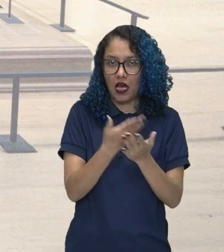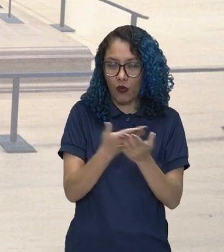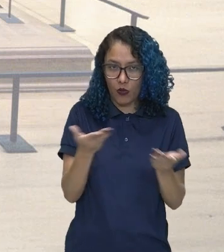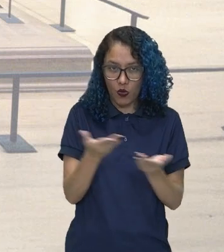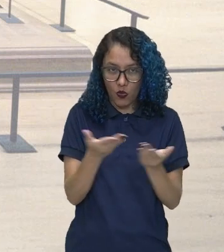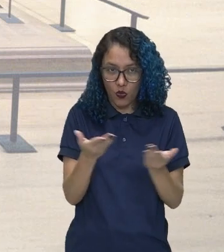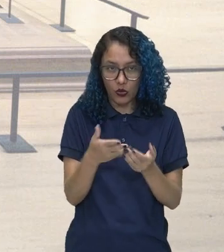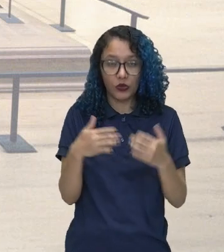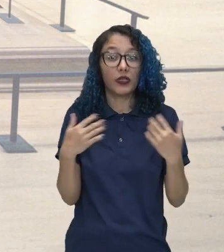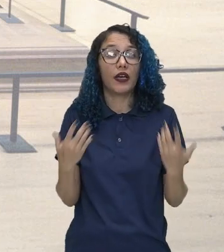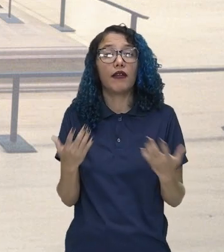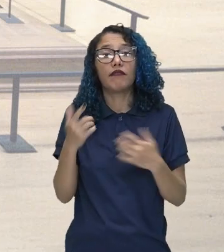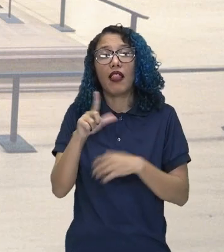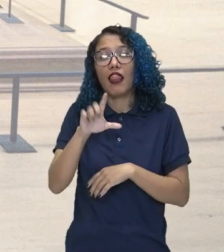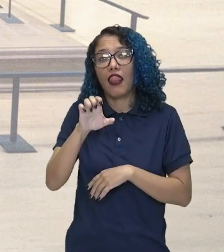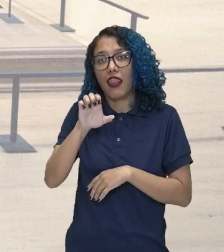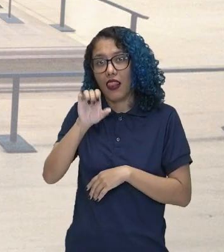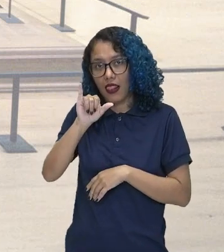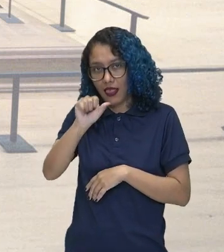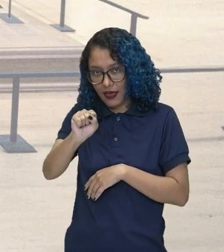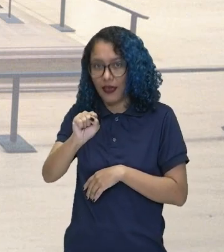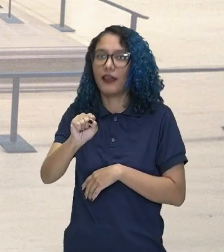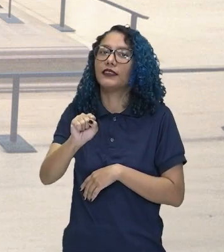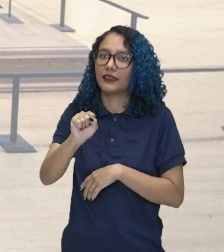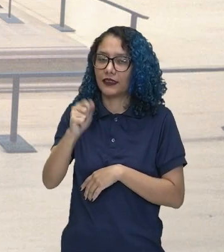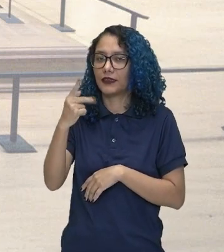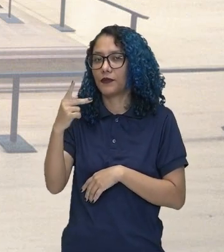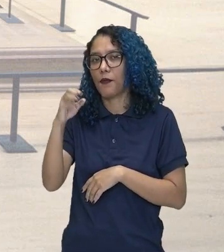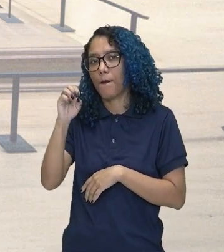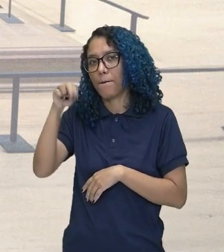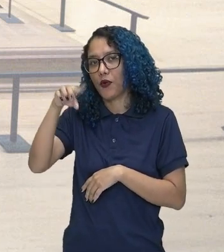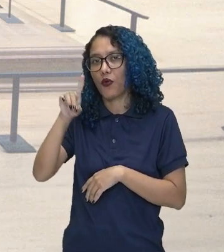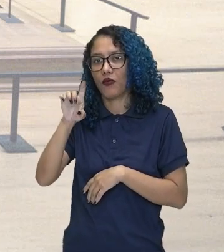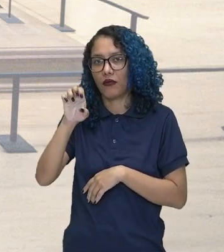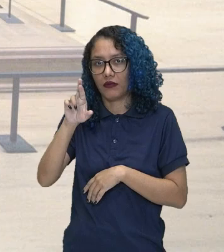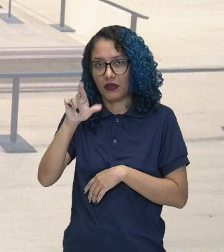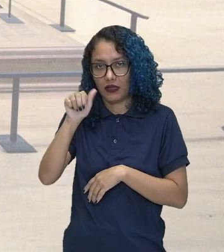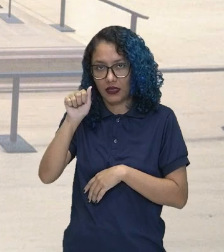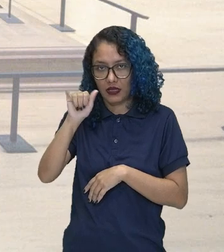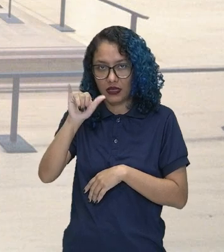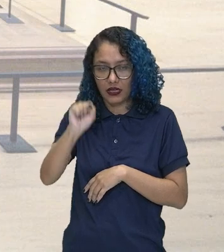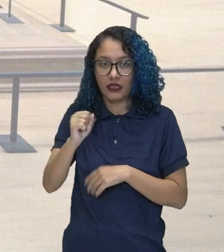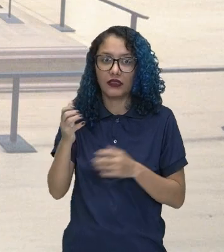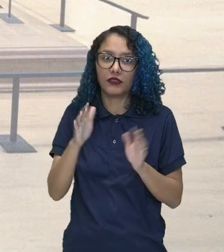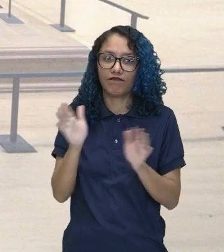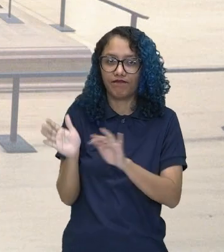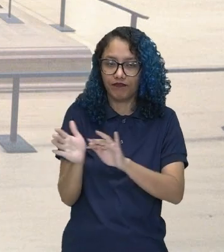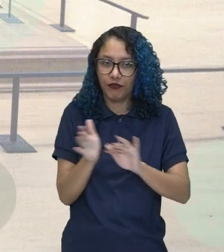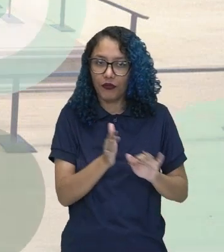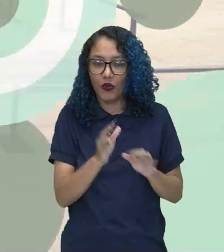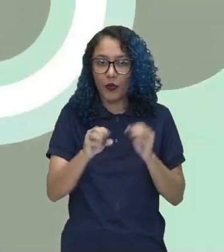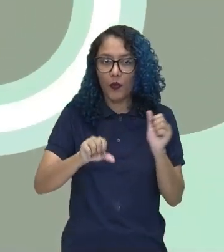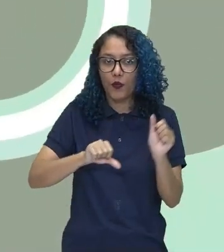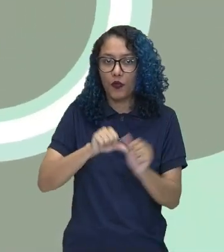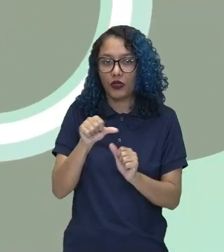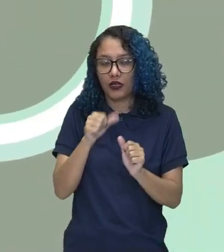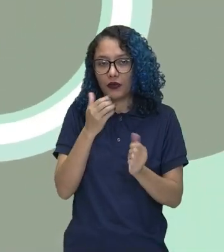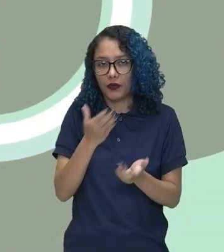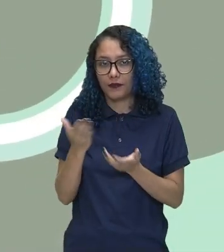ponderais. E agora, nós vamos, sabe para onde? Para uma cozinha. Vamos lá?